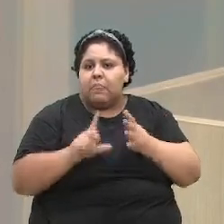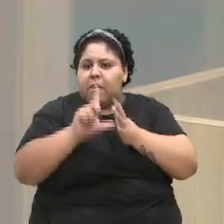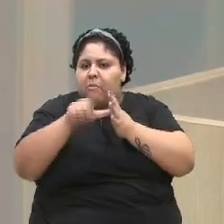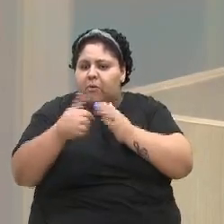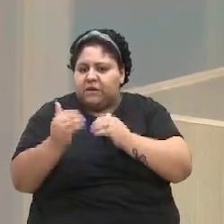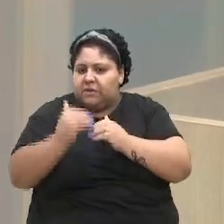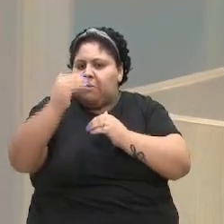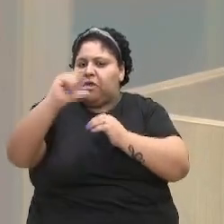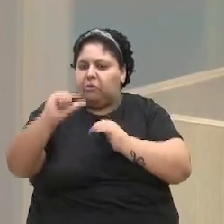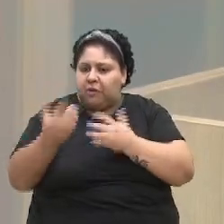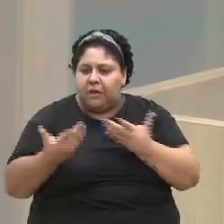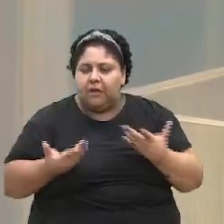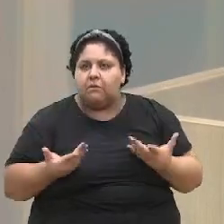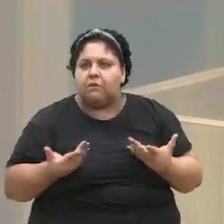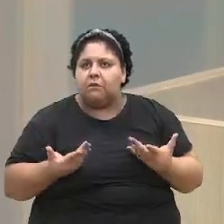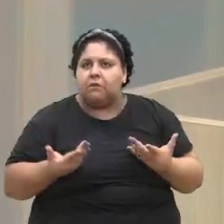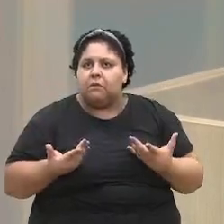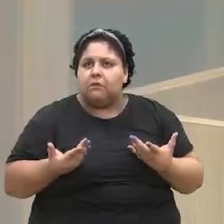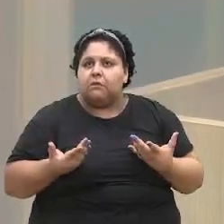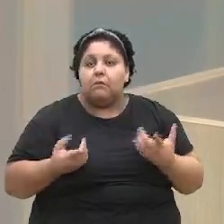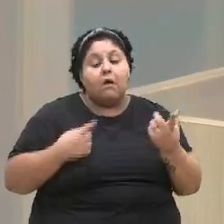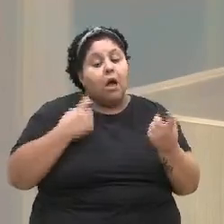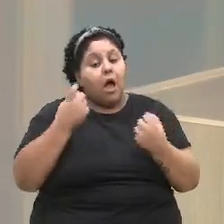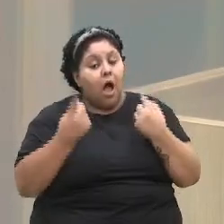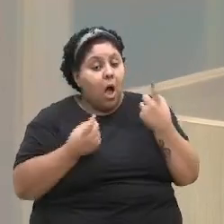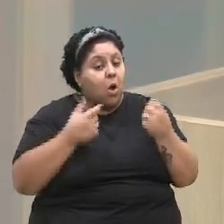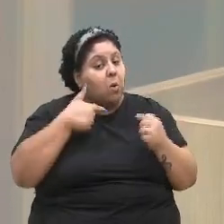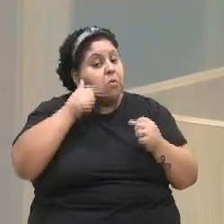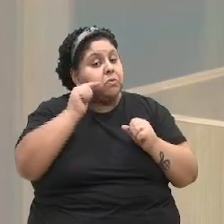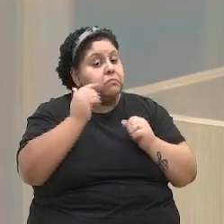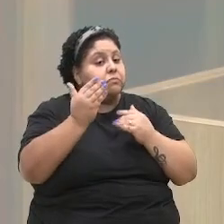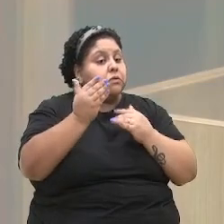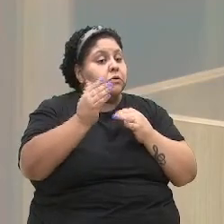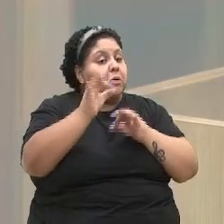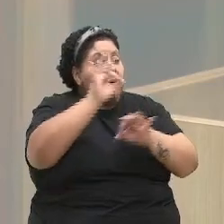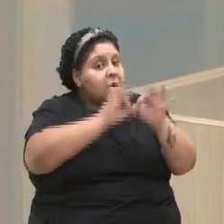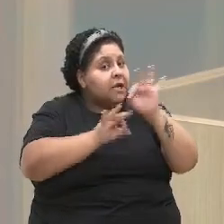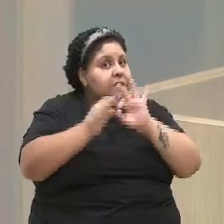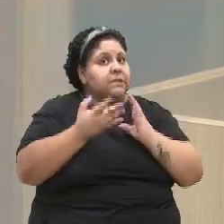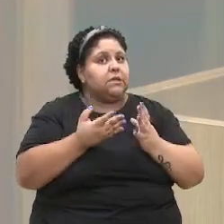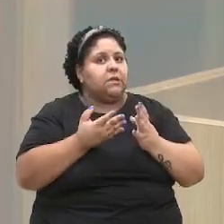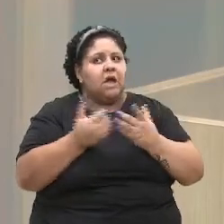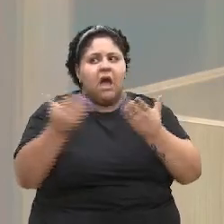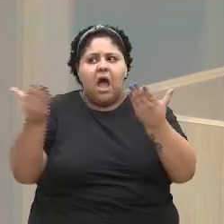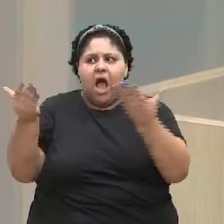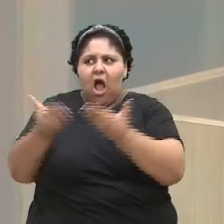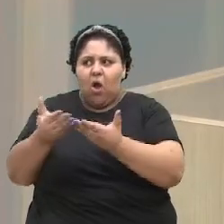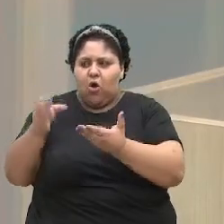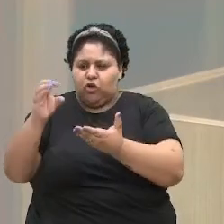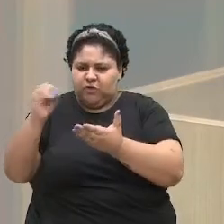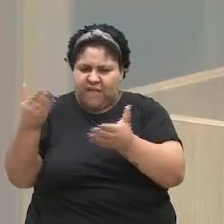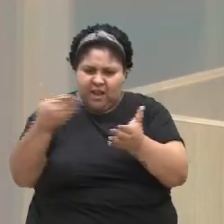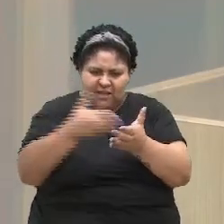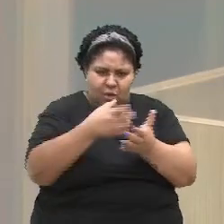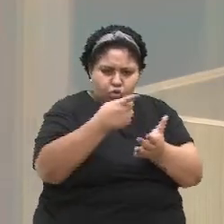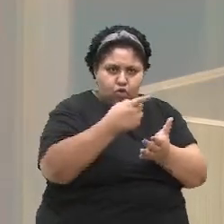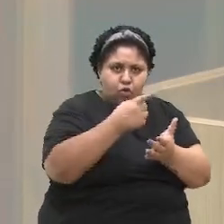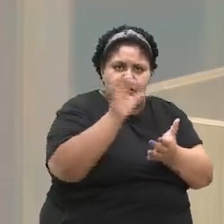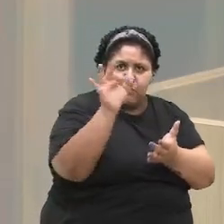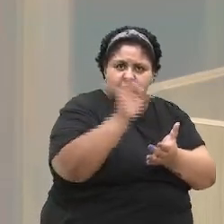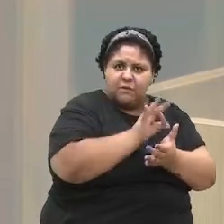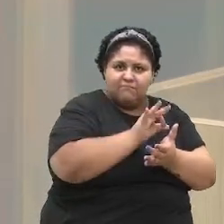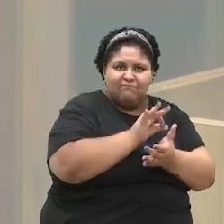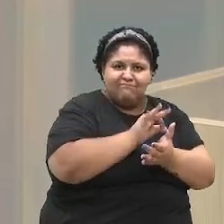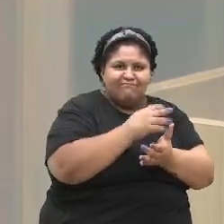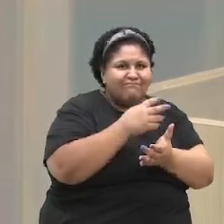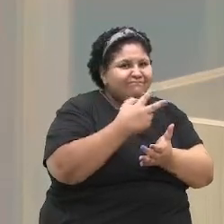mais dois se adaptar agora do zer a 12 isso é